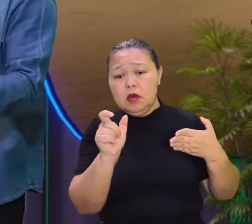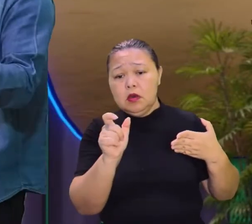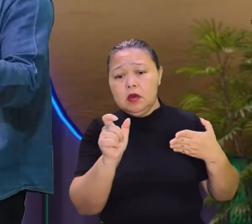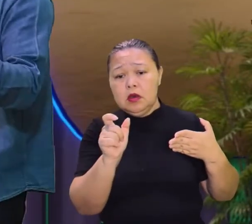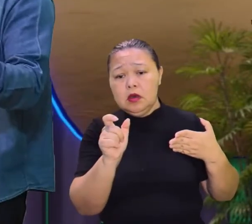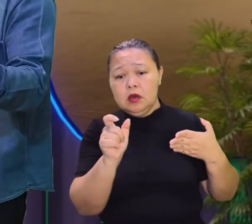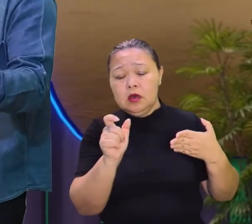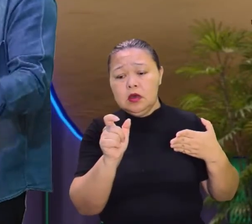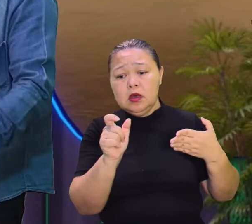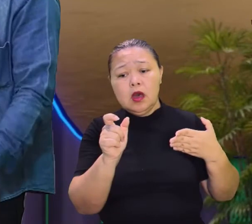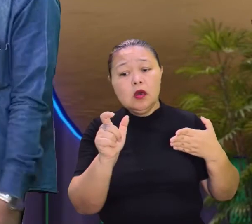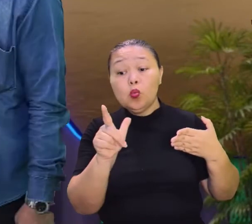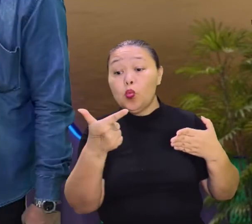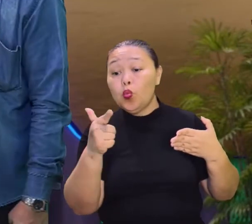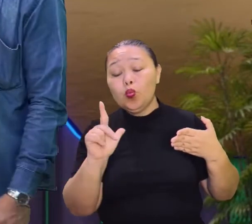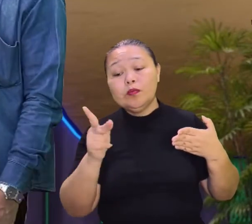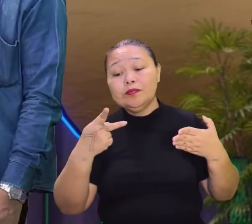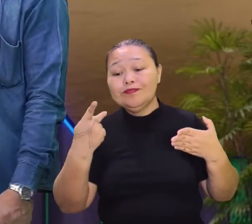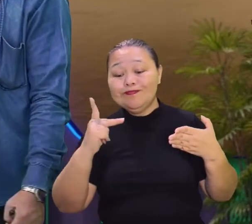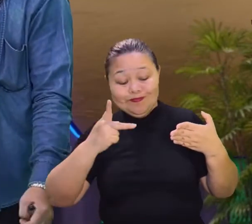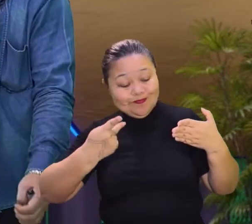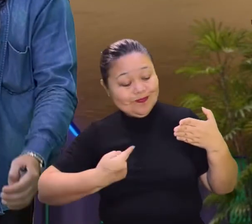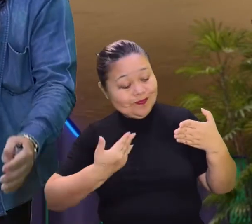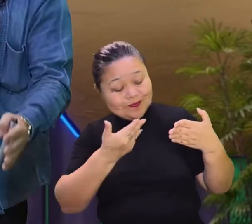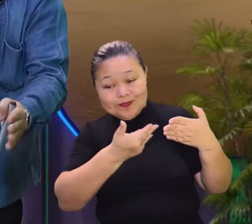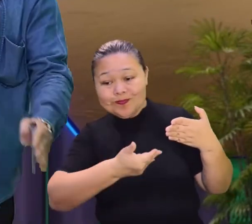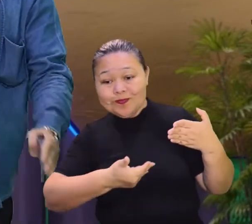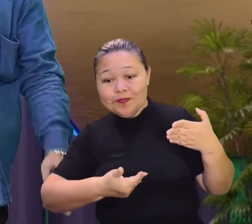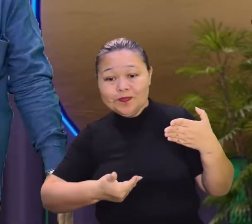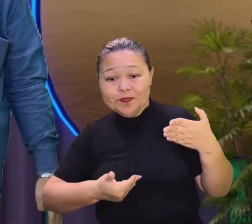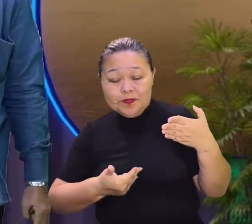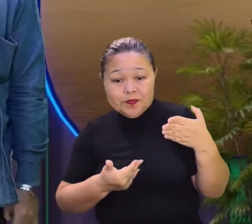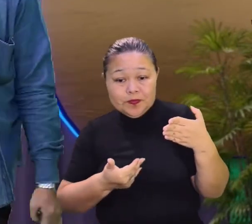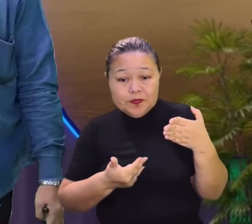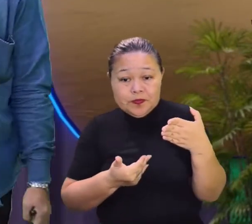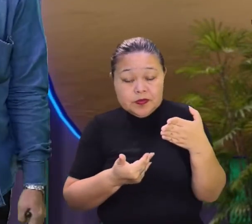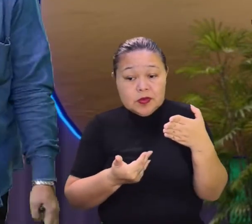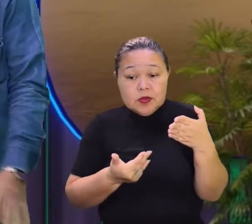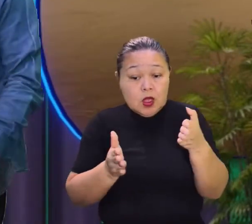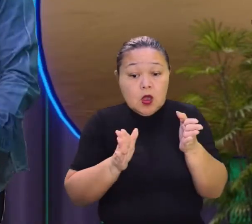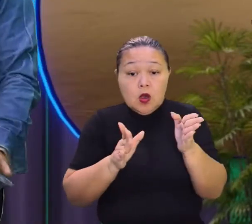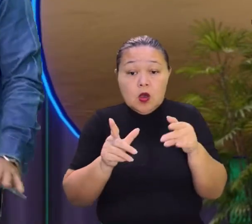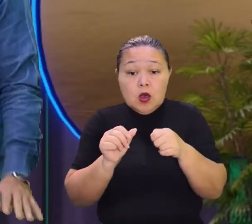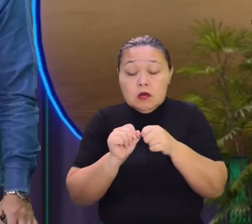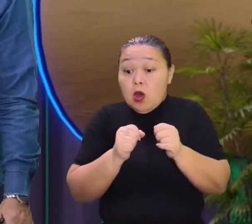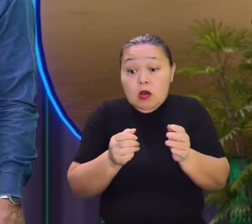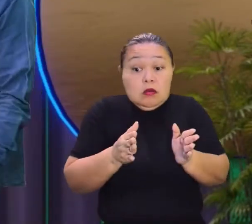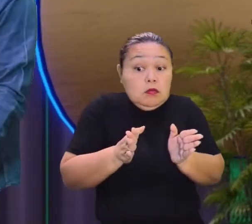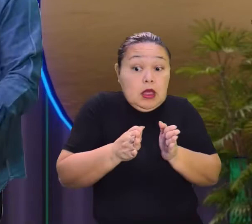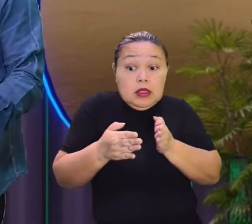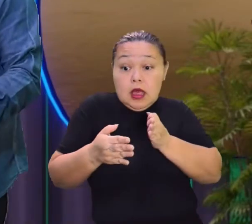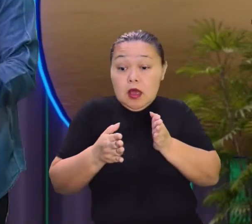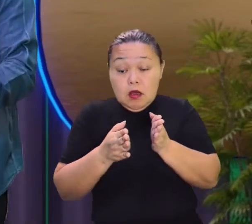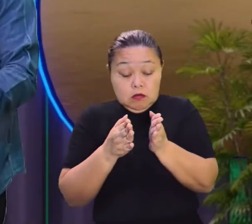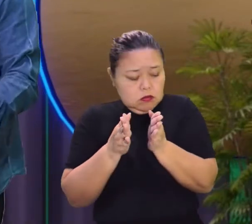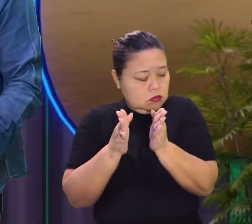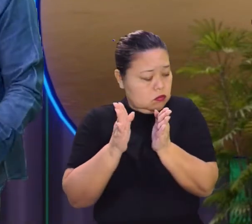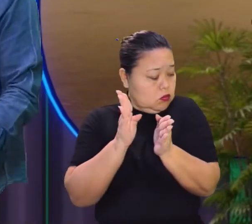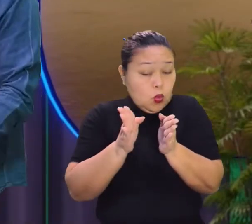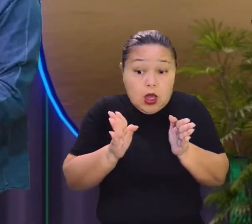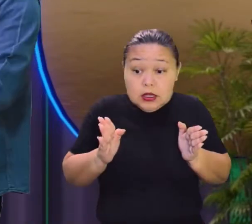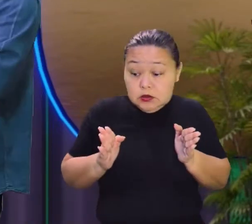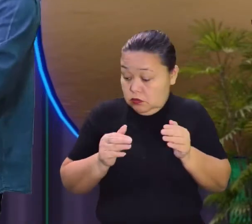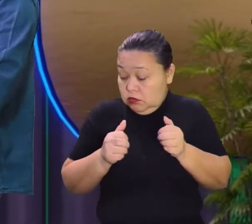uma desumanidade. Eles ficavam assim, estreito, porque não tinha espaço para todo mundo, era mesmo só lugar para